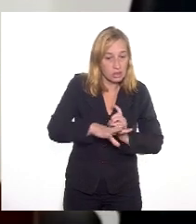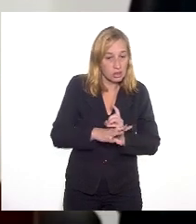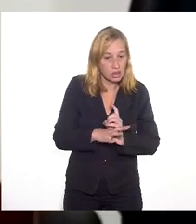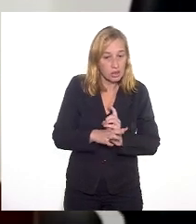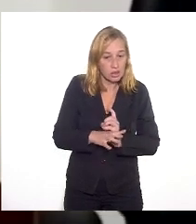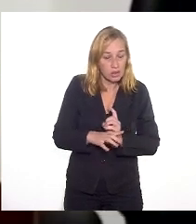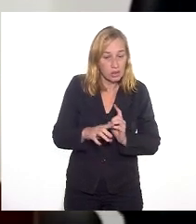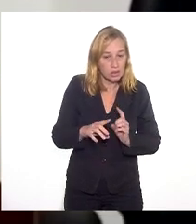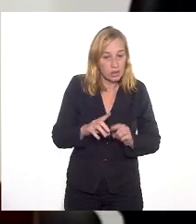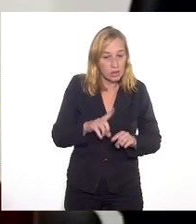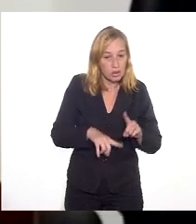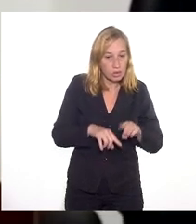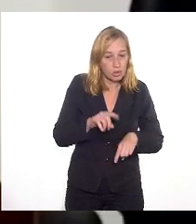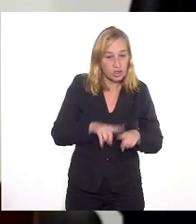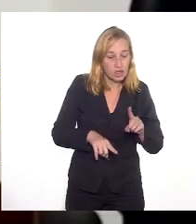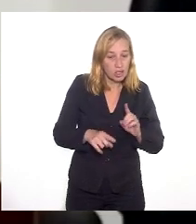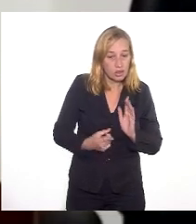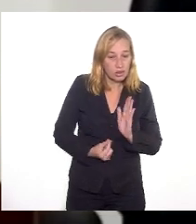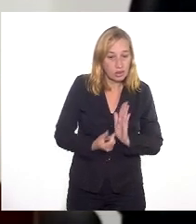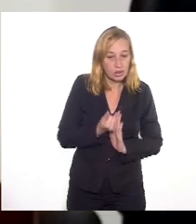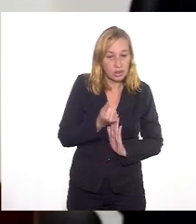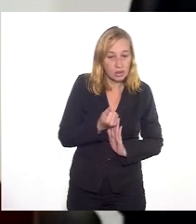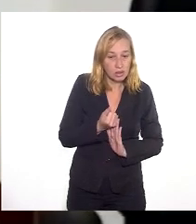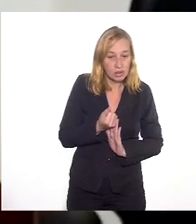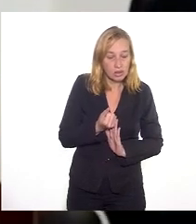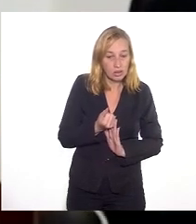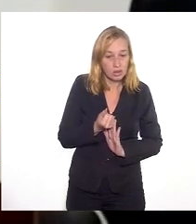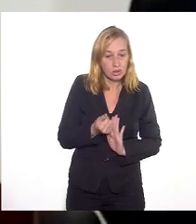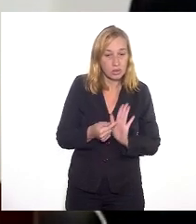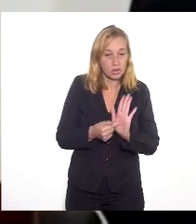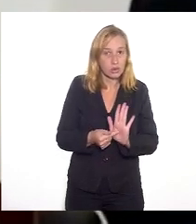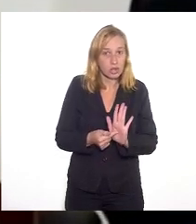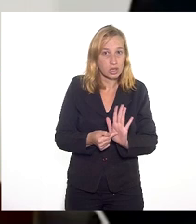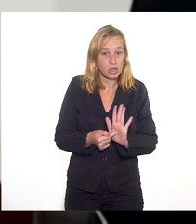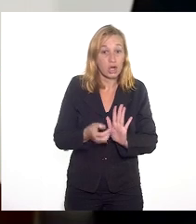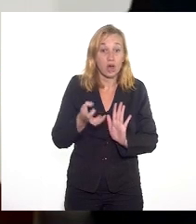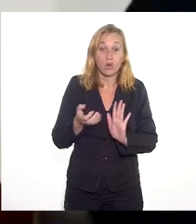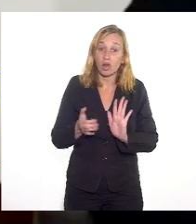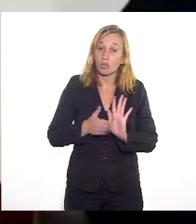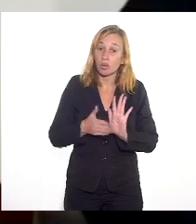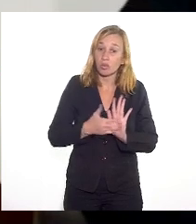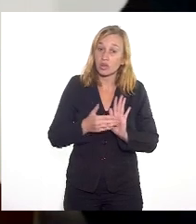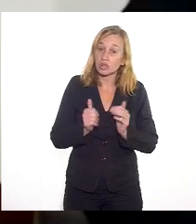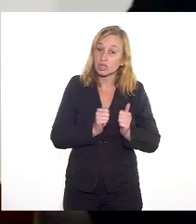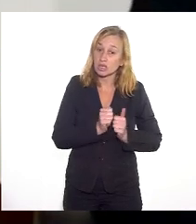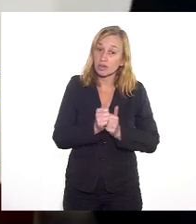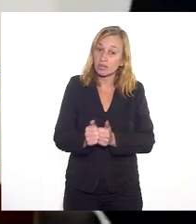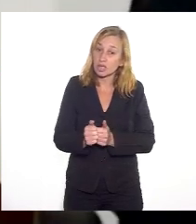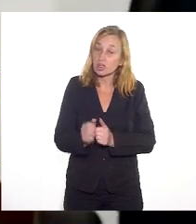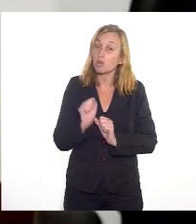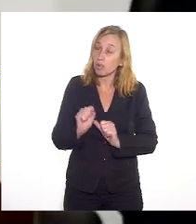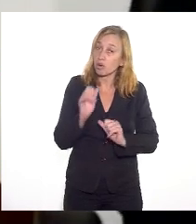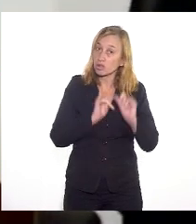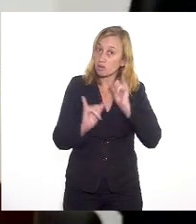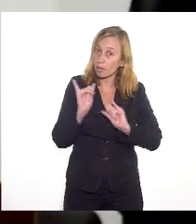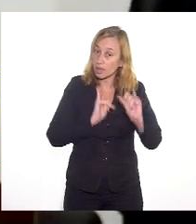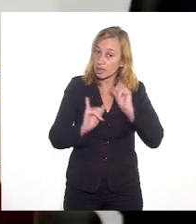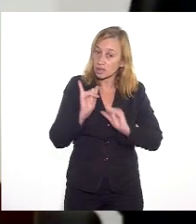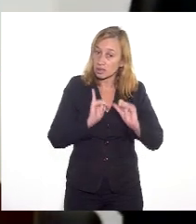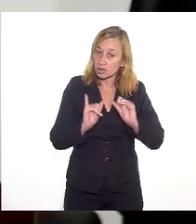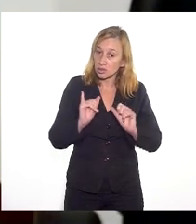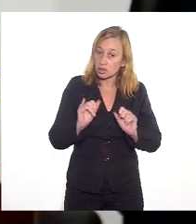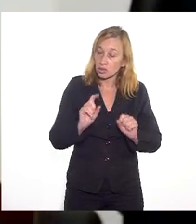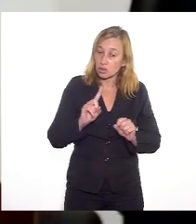objeto do contrato e unidade orçamentária em que despesa seja lançada. Eu quero propor um encaminhamento, Vossa Excelência pode fazer essa informação para os